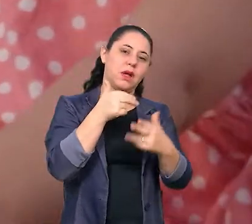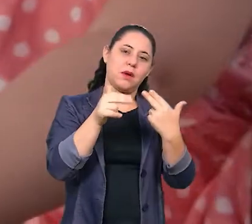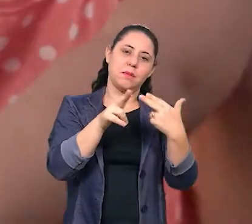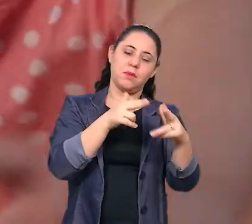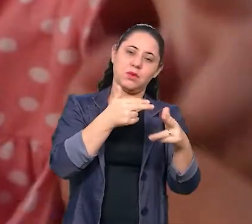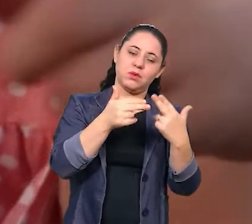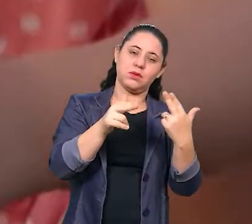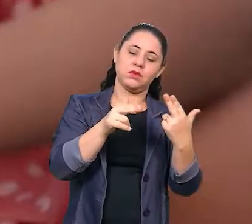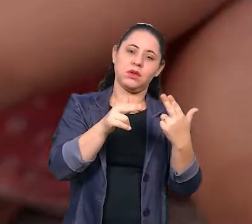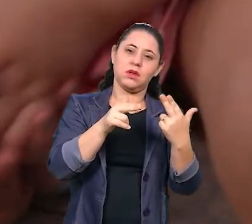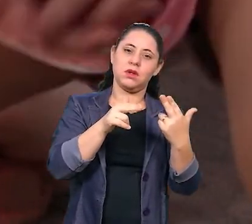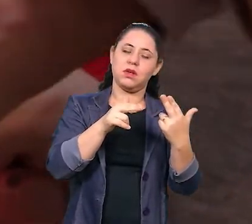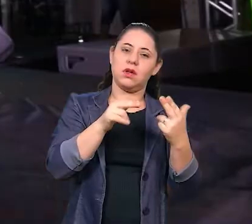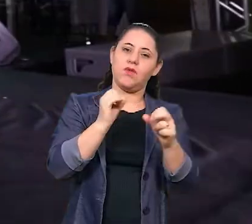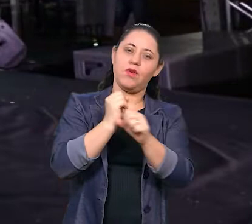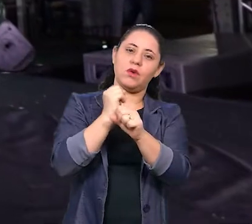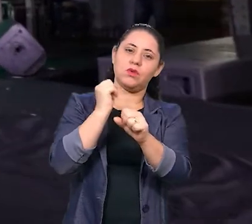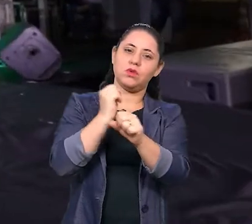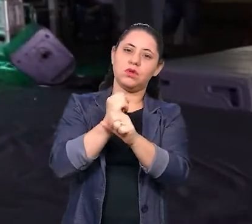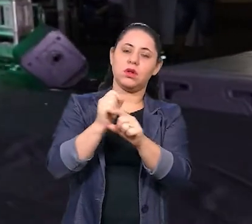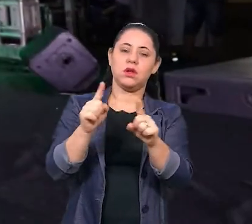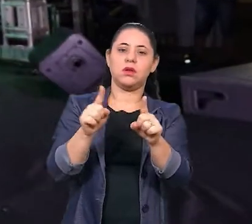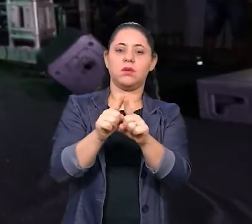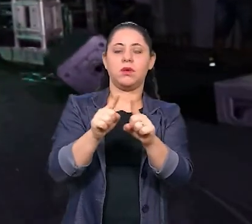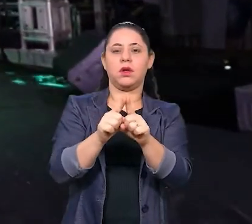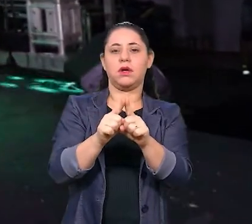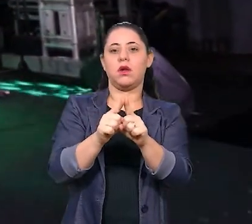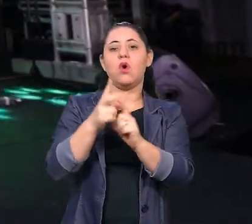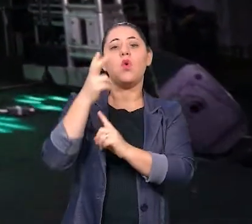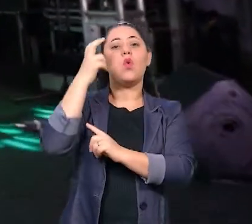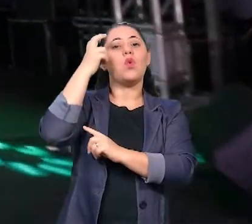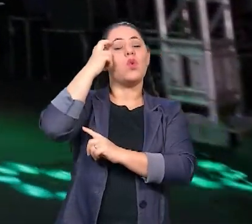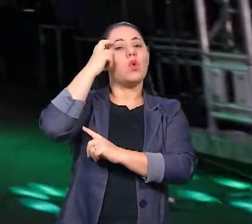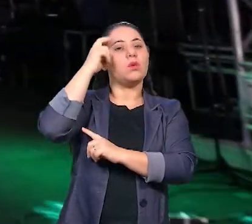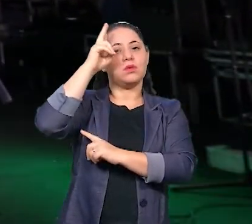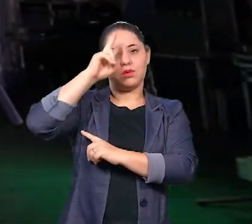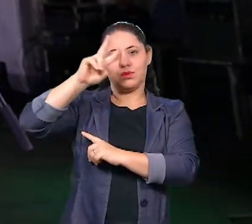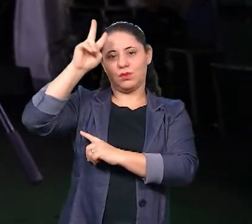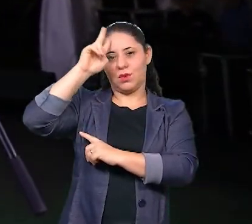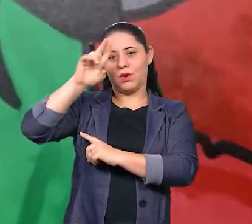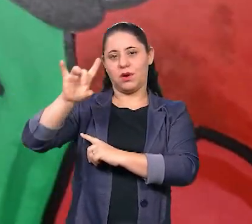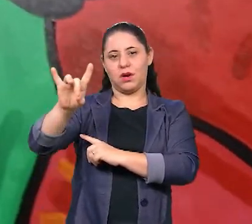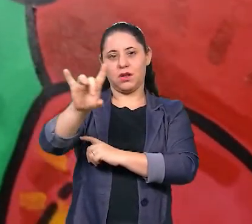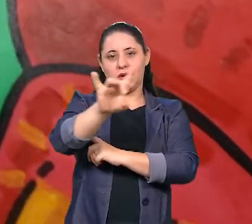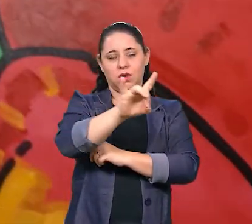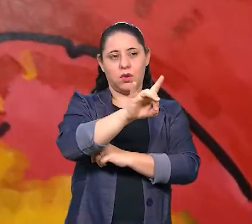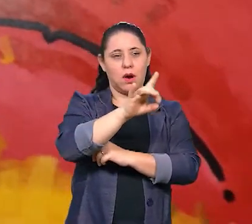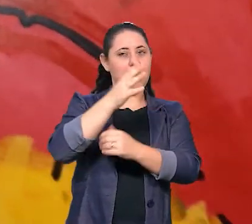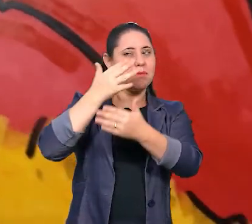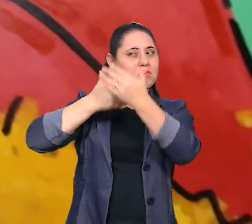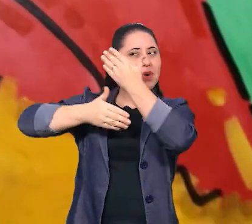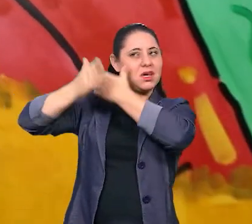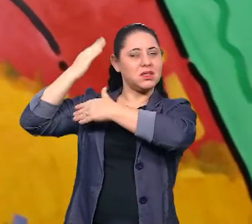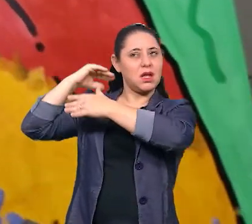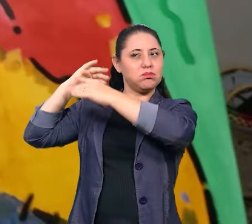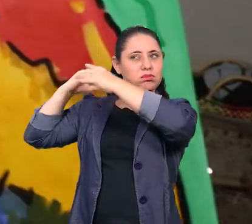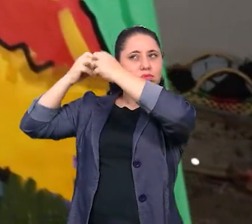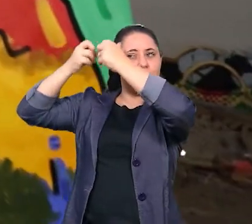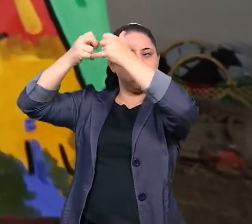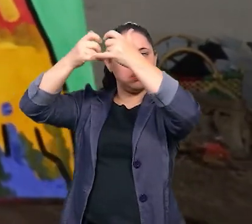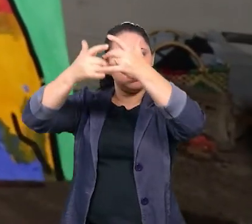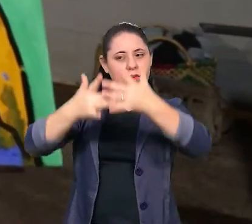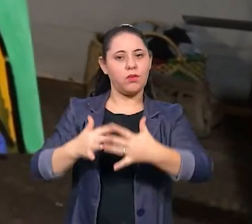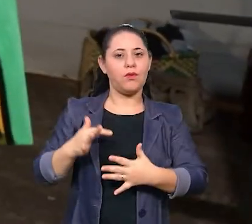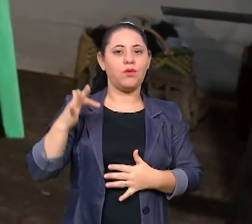construir através daí a nossa cultura, que é a nossa história, é o nosso passado, é o que nós vamos poder trilhar no nosso futuro, proporcionar